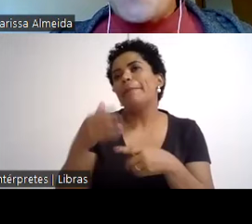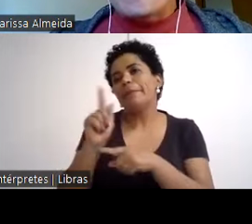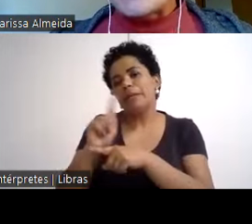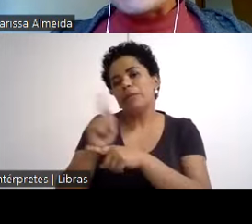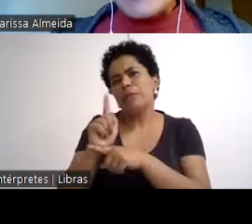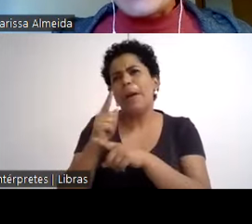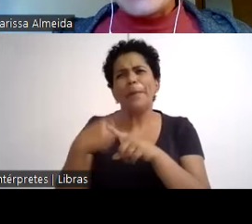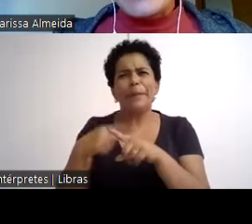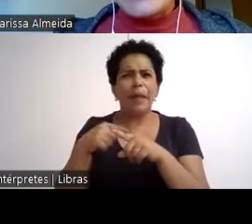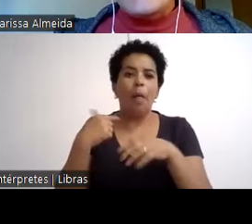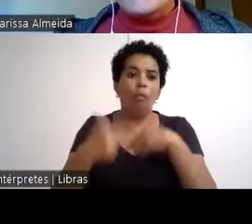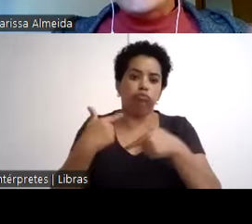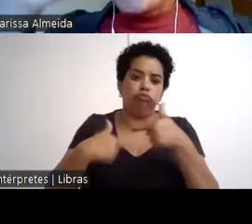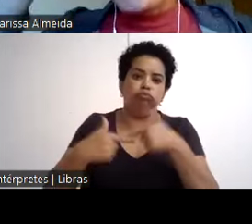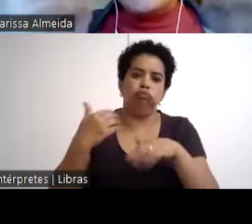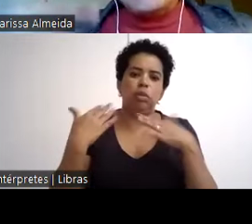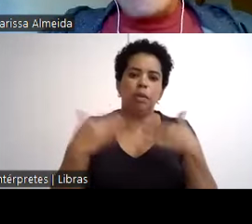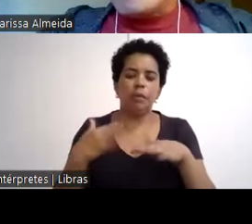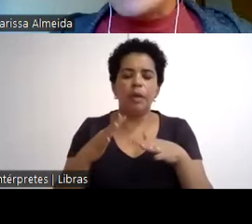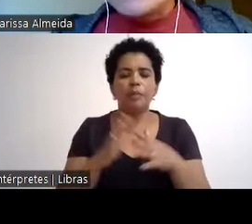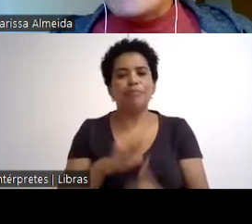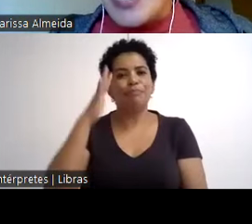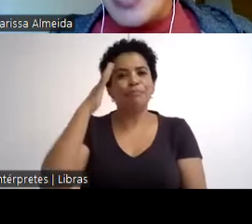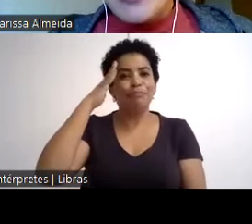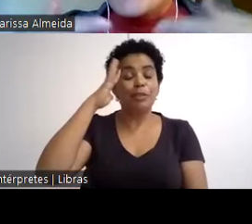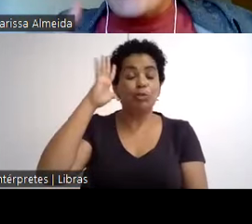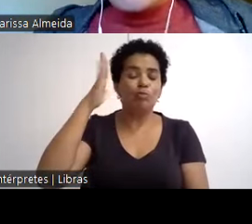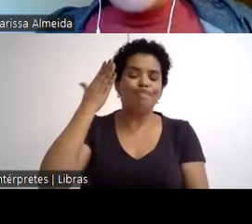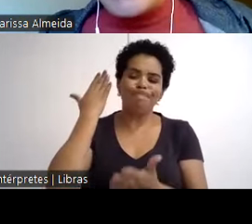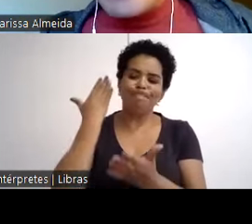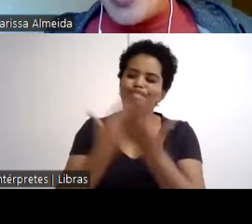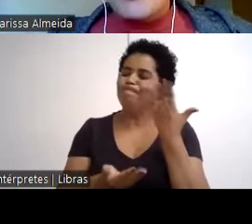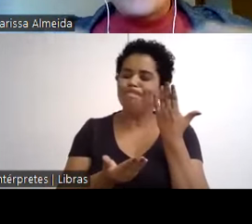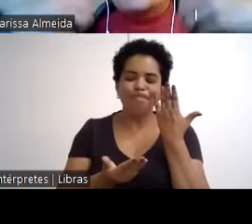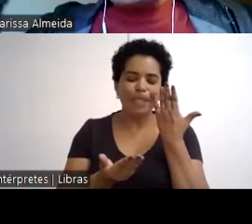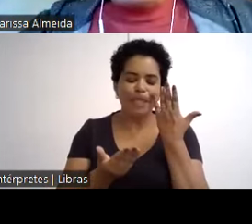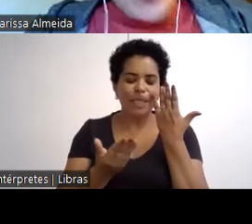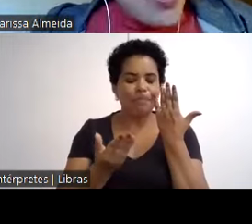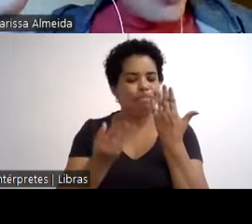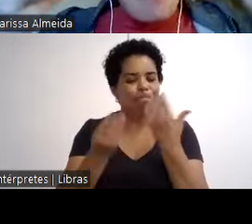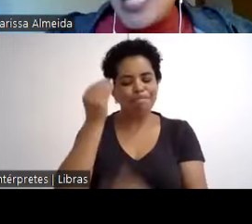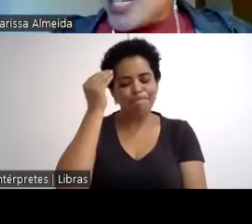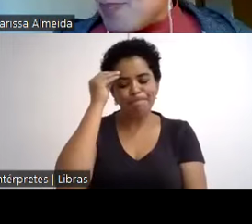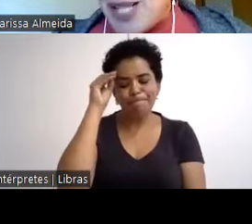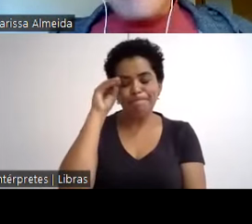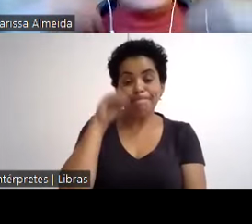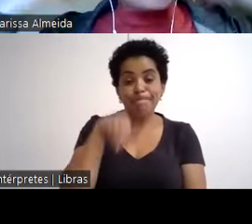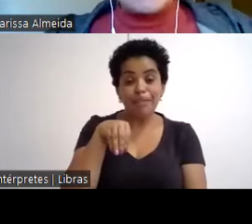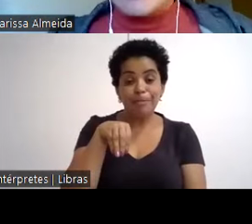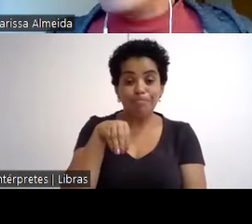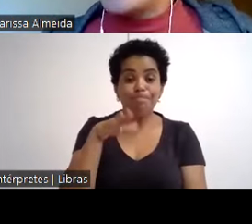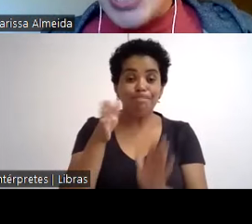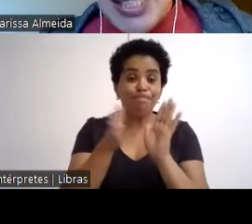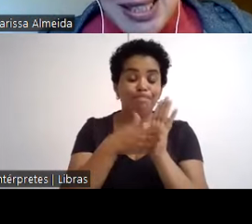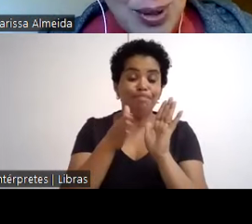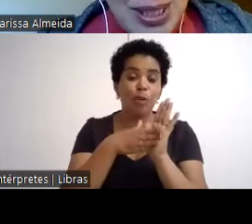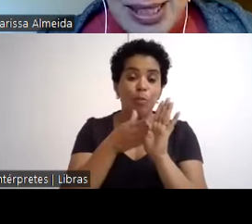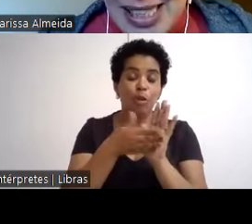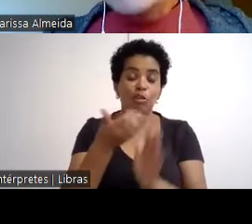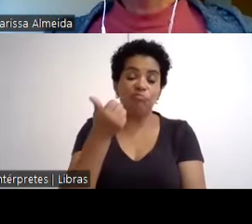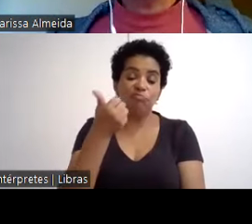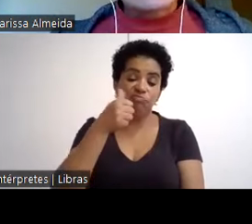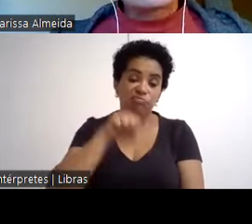fazer. E aí o sonho, ele já perde lugar, ele já perde espaço, o propósito já perde espaço e você entra na burocracia